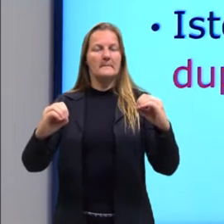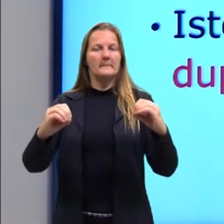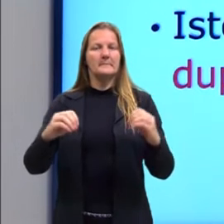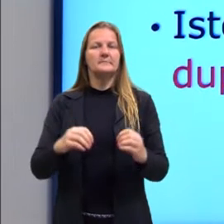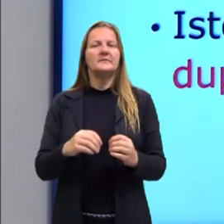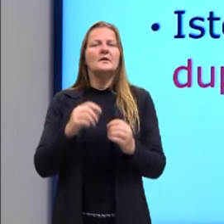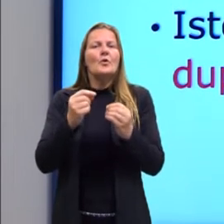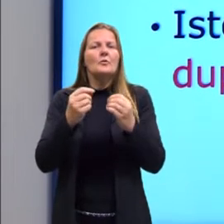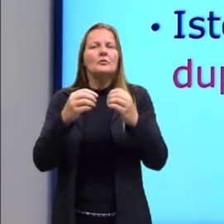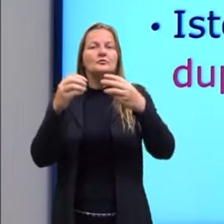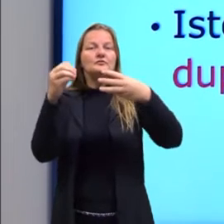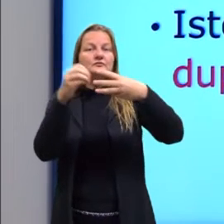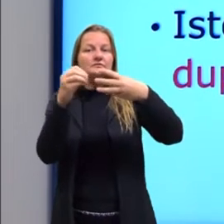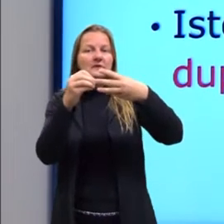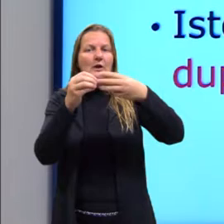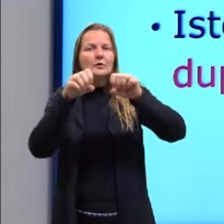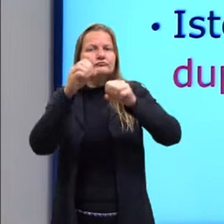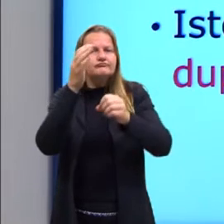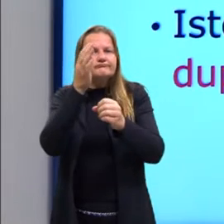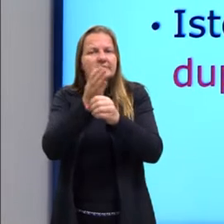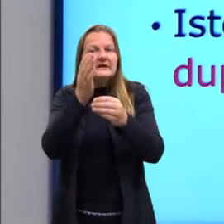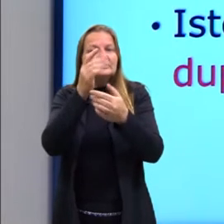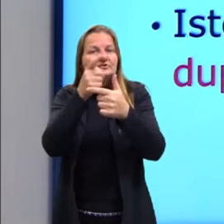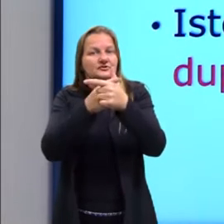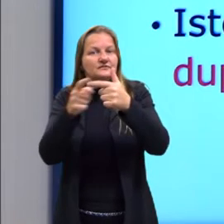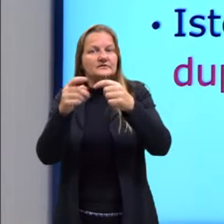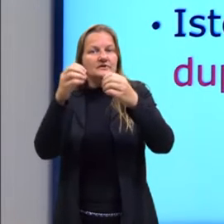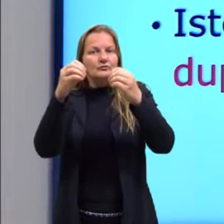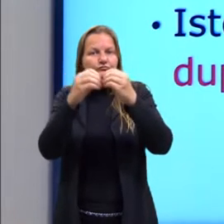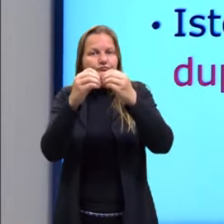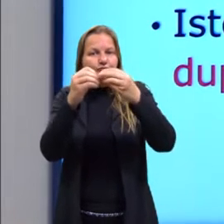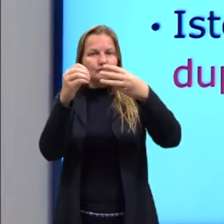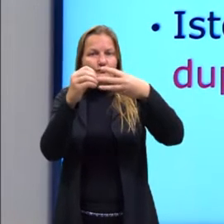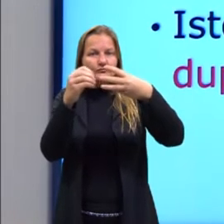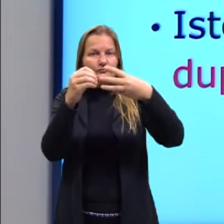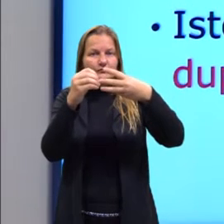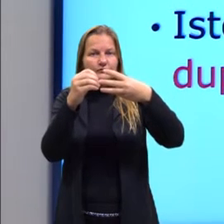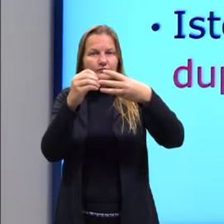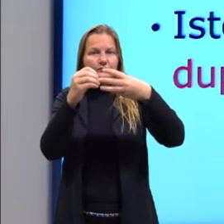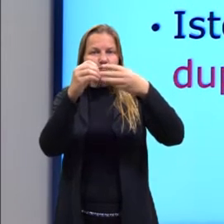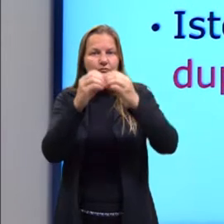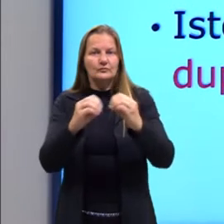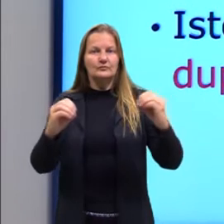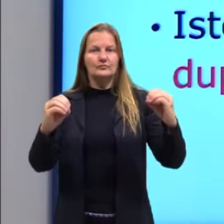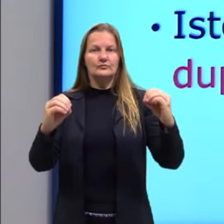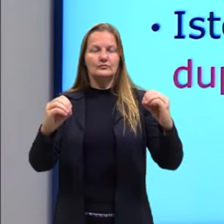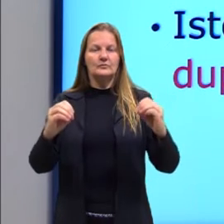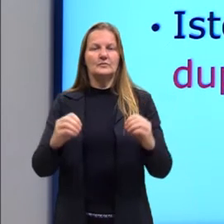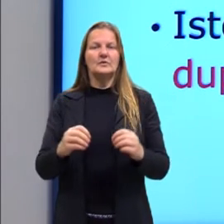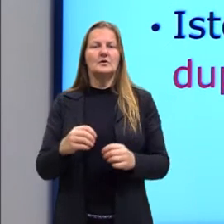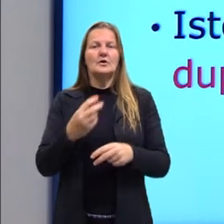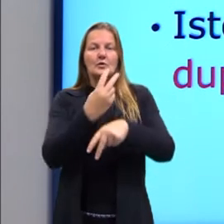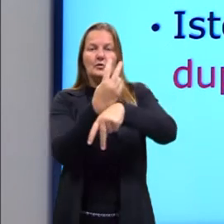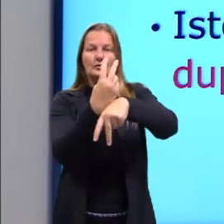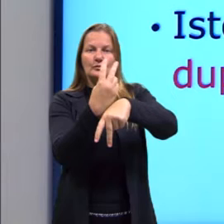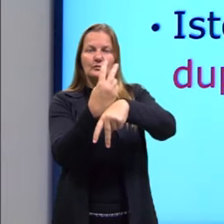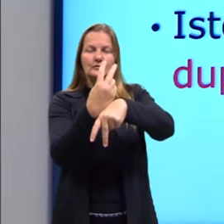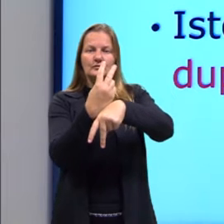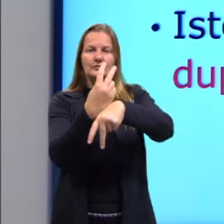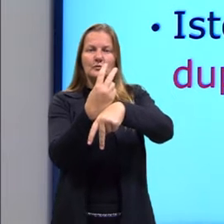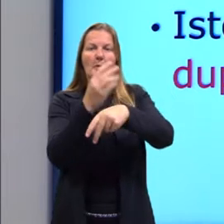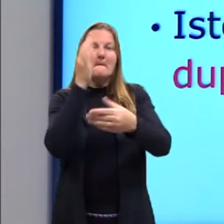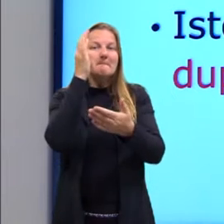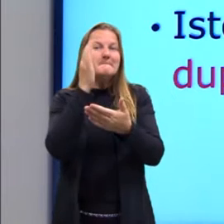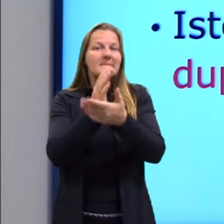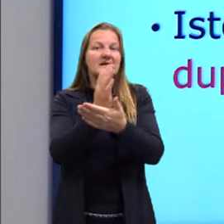de divisão celular que proporcionam a redução do número de cromossomos a